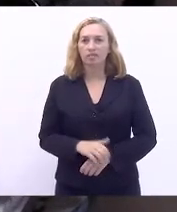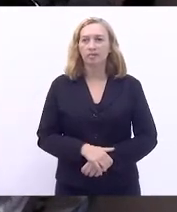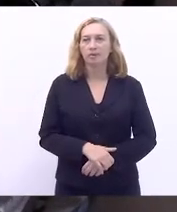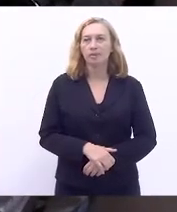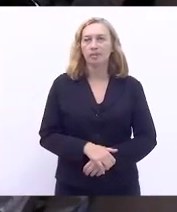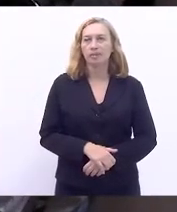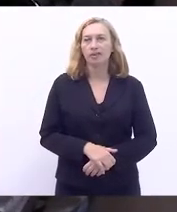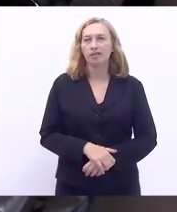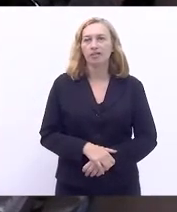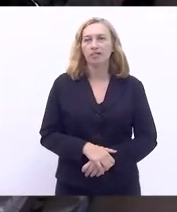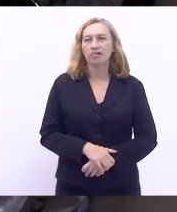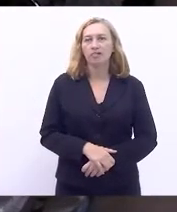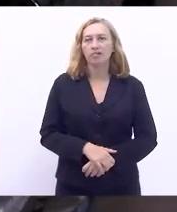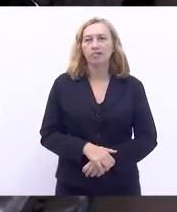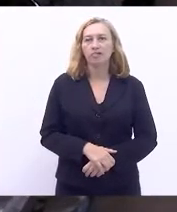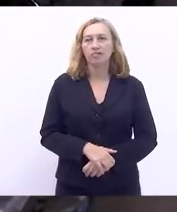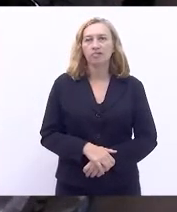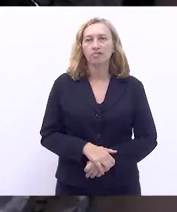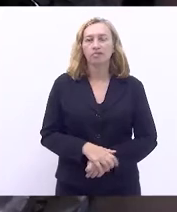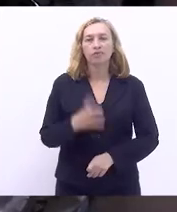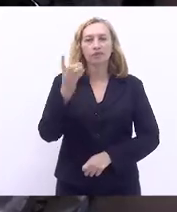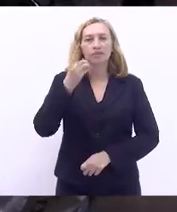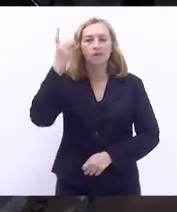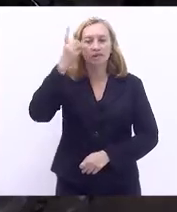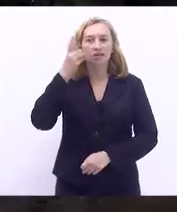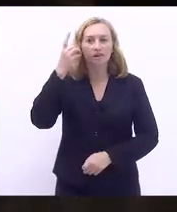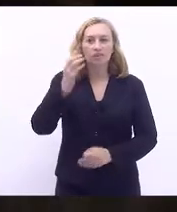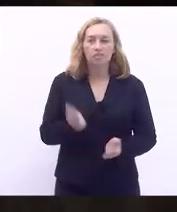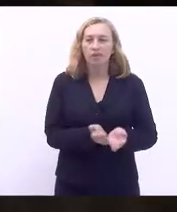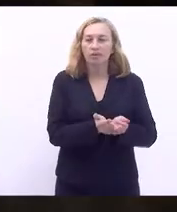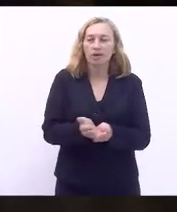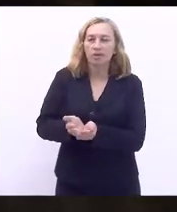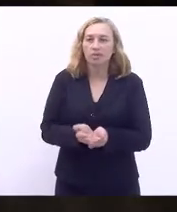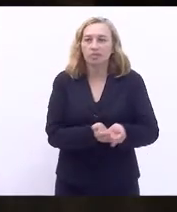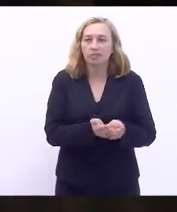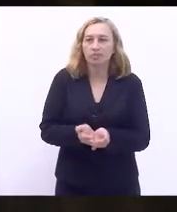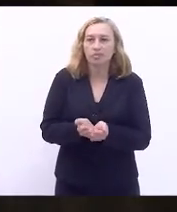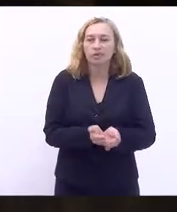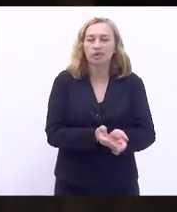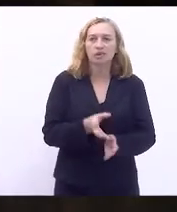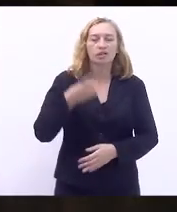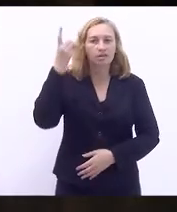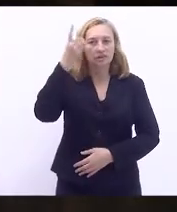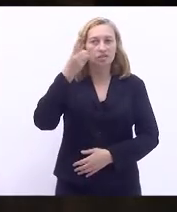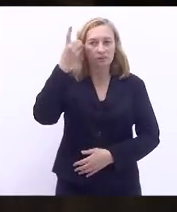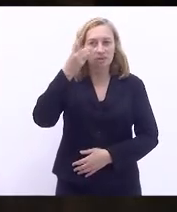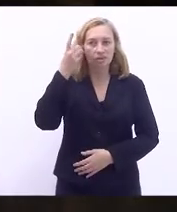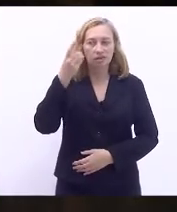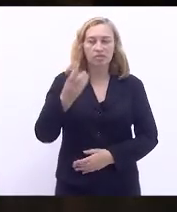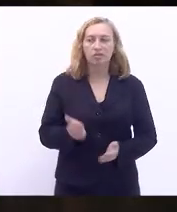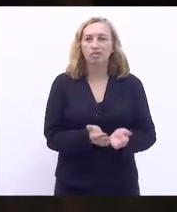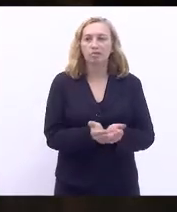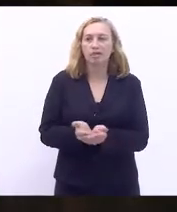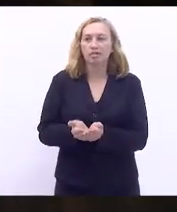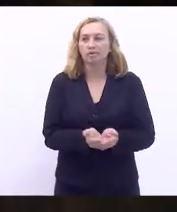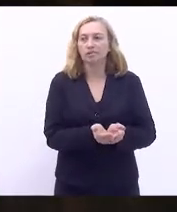Deputado André Correia. Deputado Bebeto. Deputado